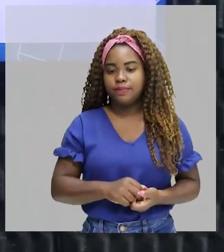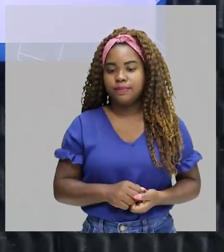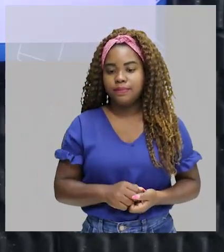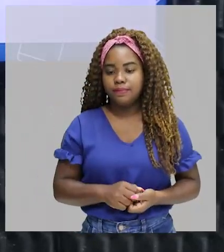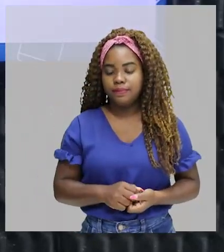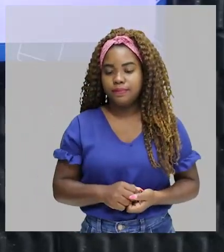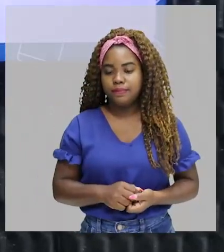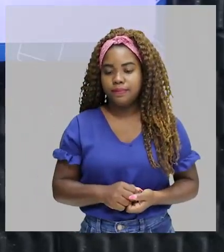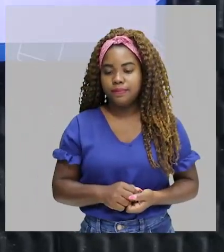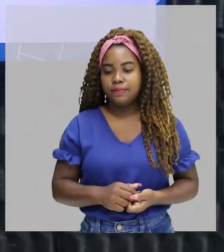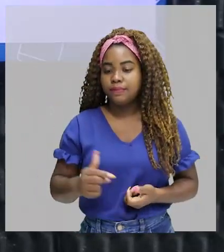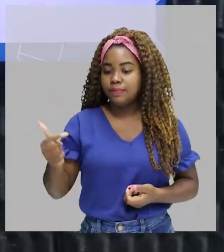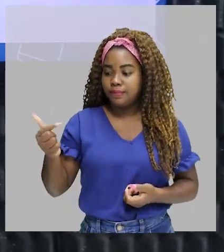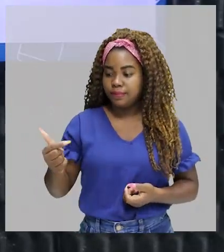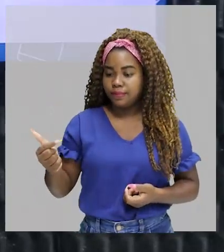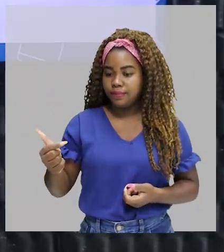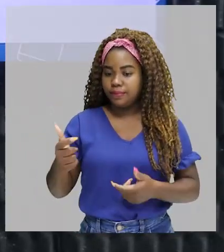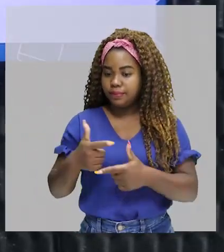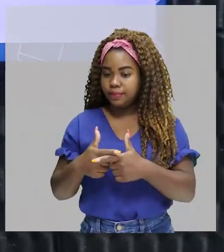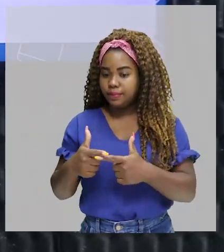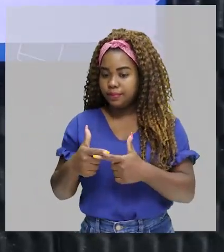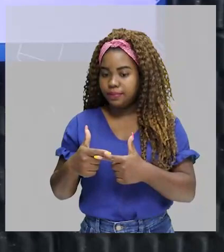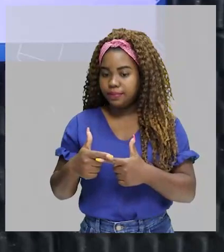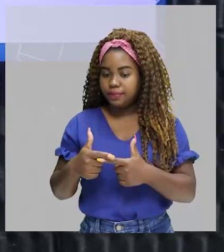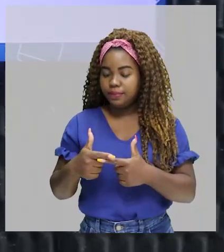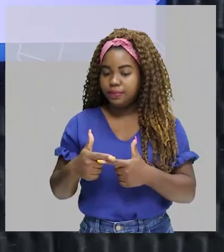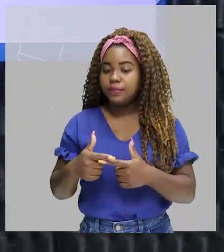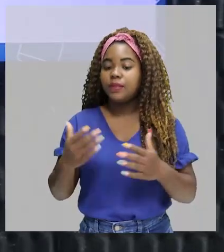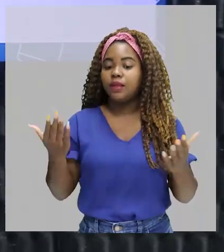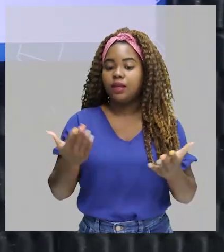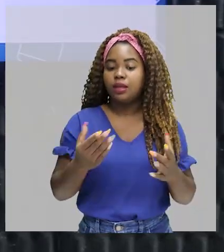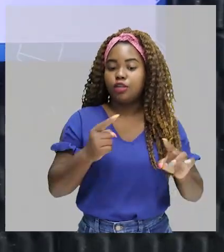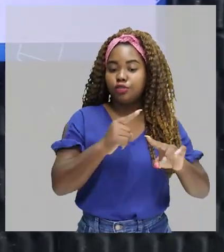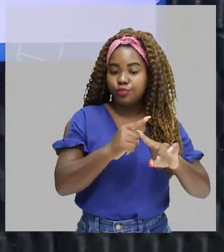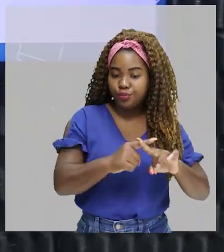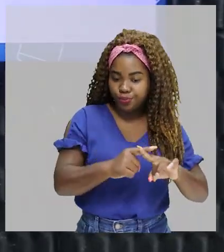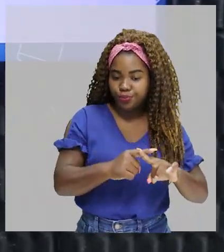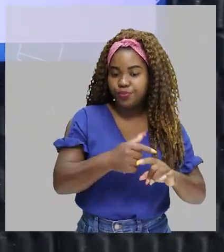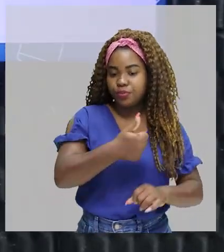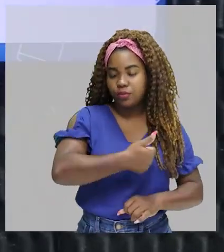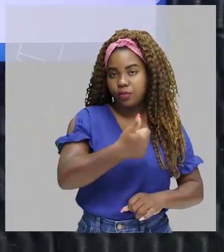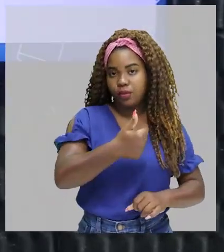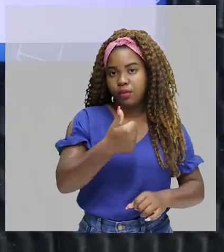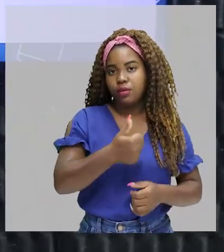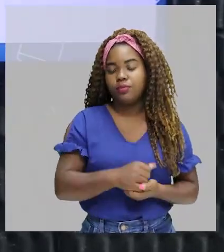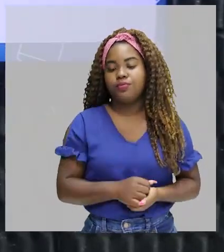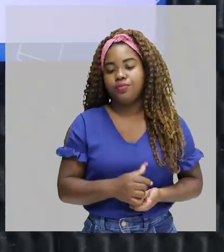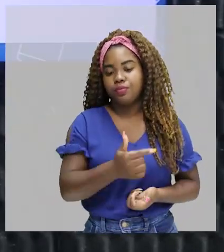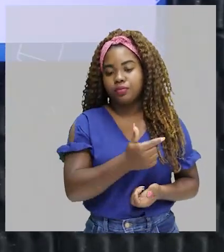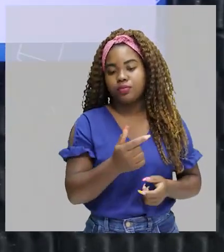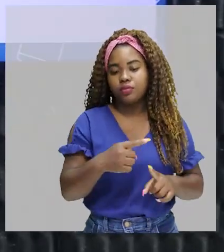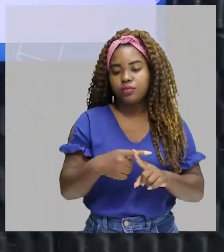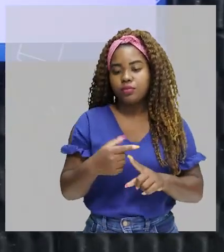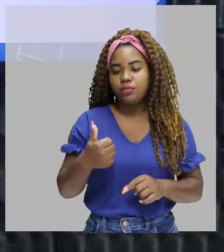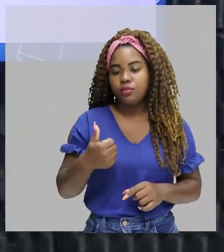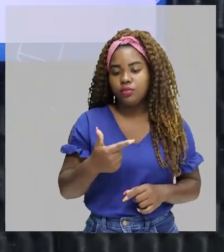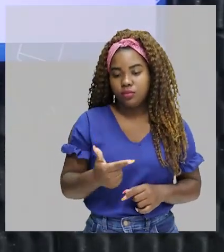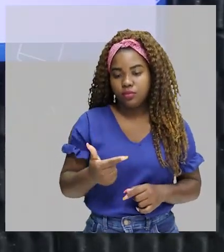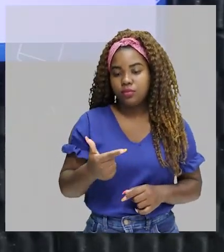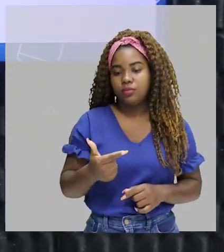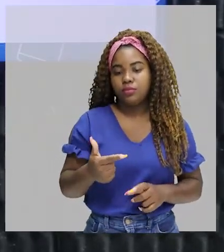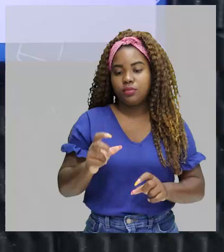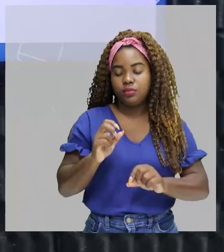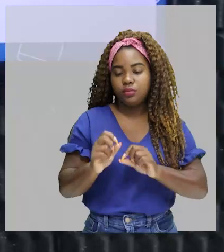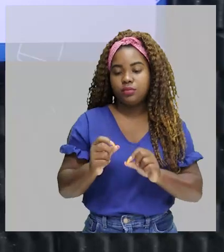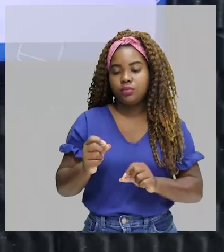extremos. Então, aquele 2 que estava dividindo, passou agora multiplicando lá no primeiro membro. Então, eu tenho 22 vezes 2,